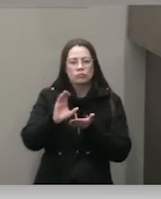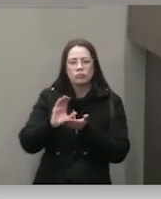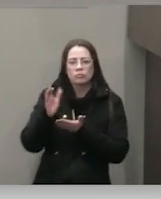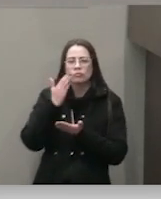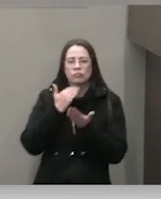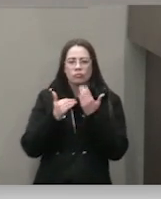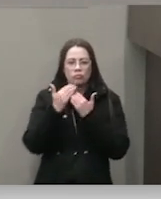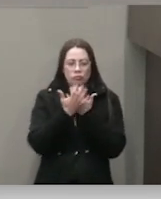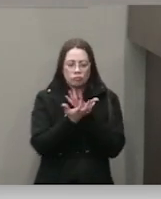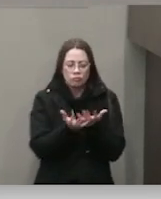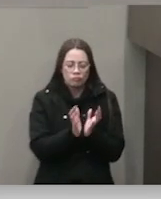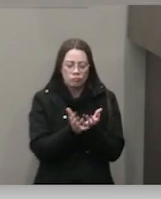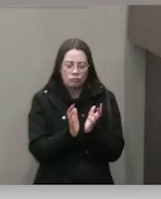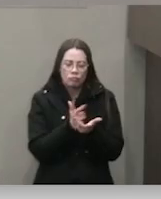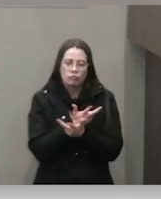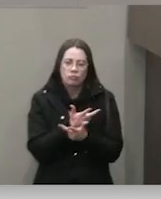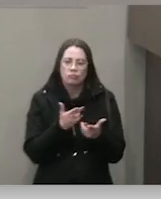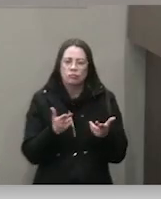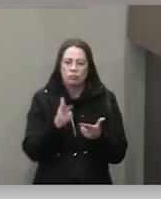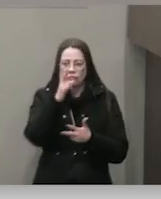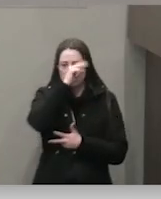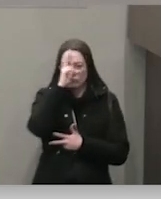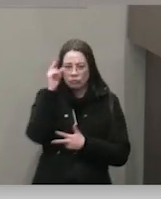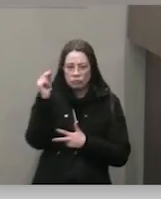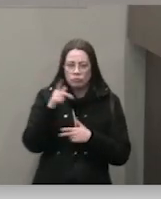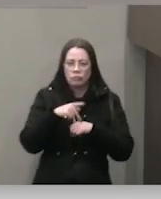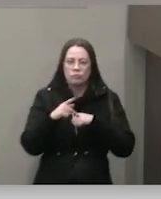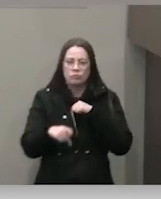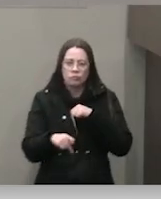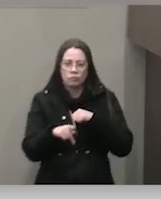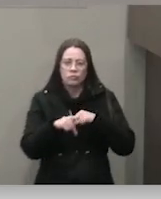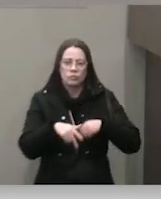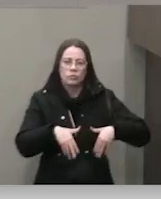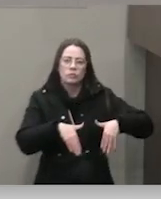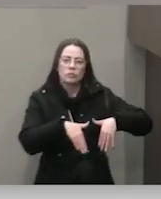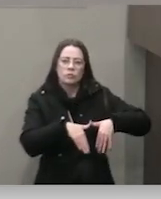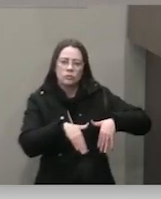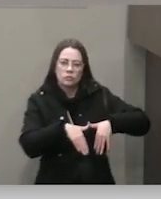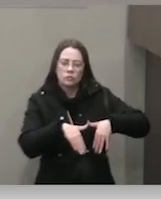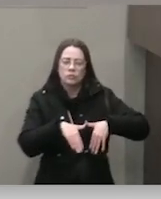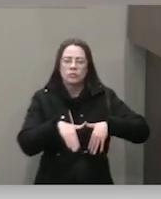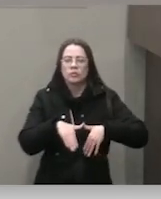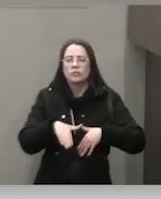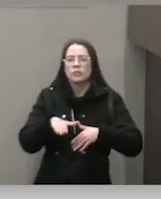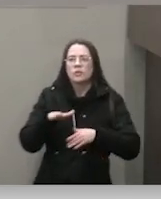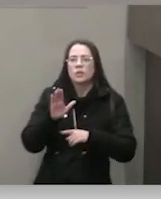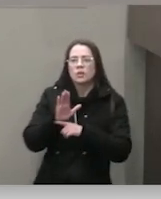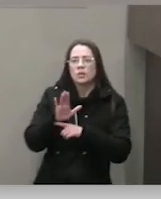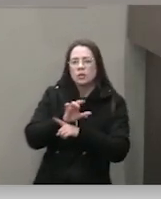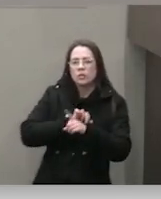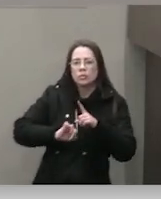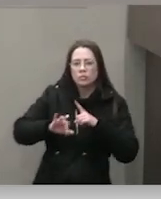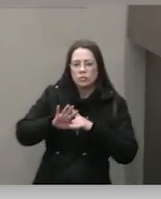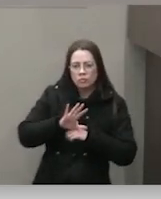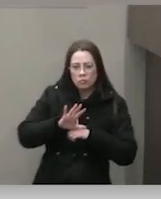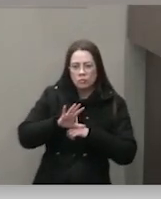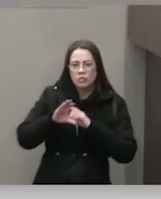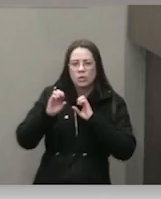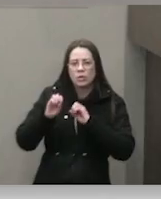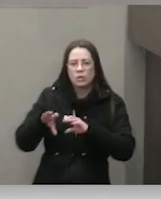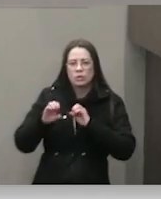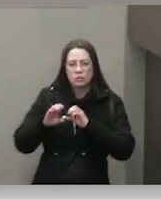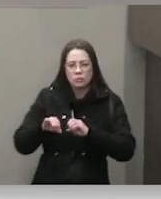hortifruti para o município de Passo Fundo, Secretaria de Assistência Social, Secretaria de Saúde, Secretaria de